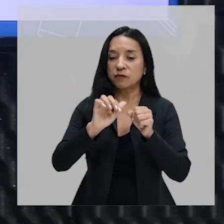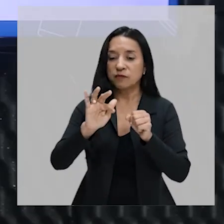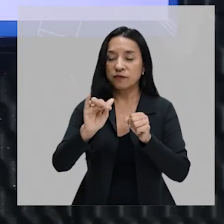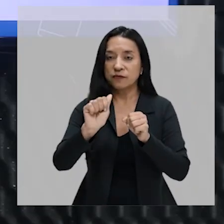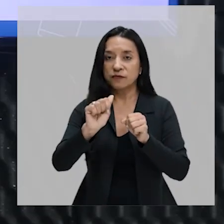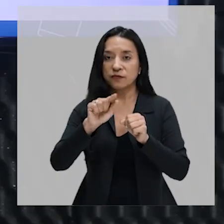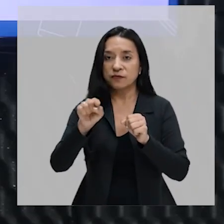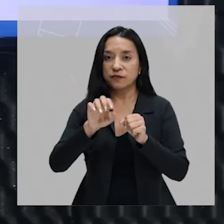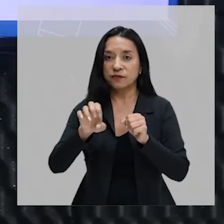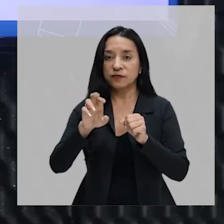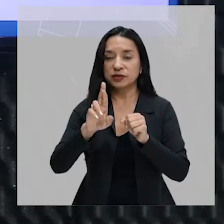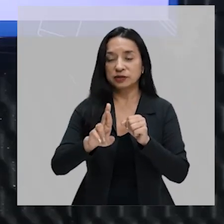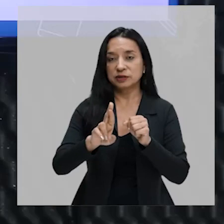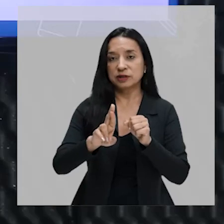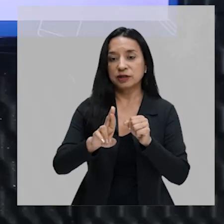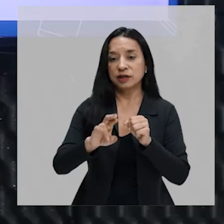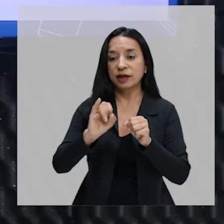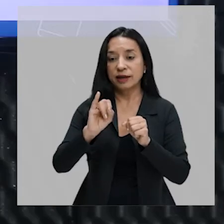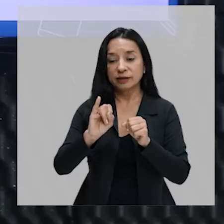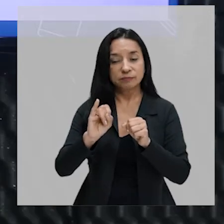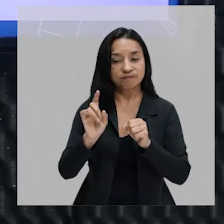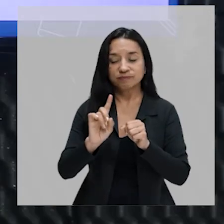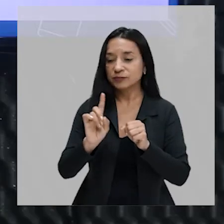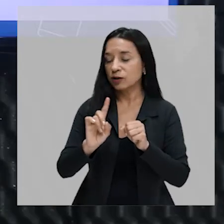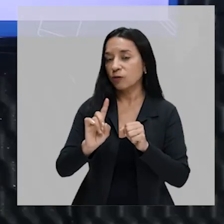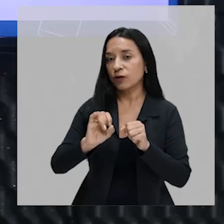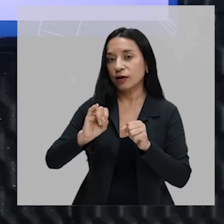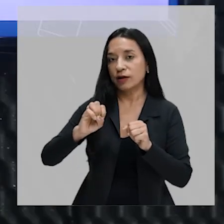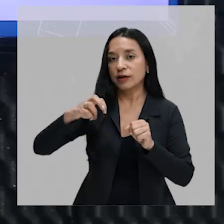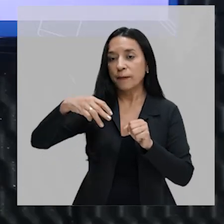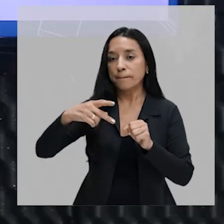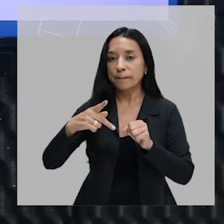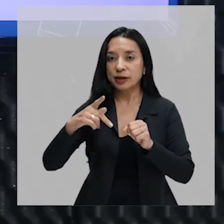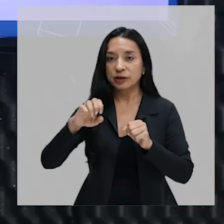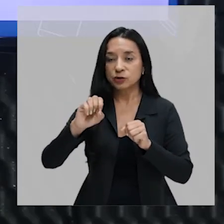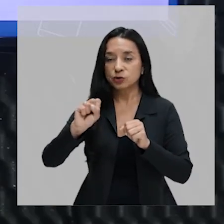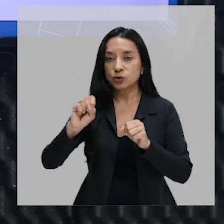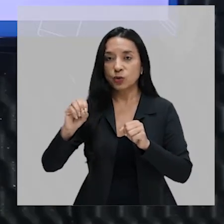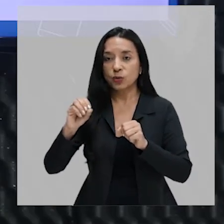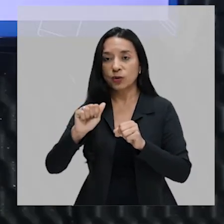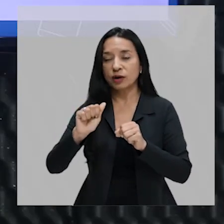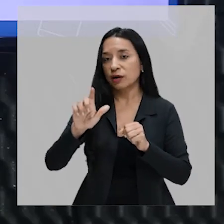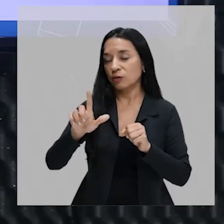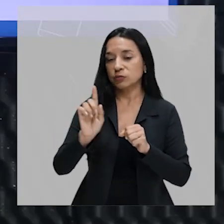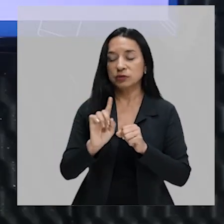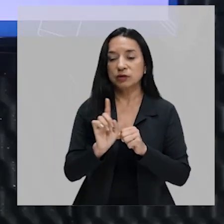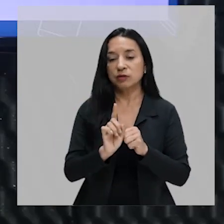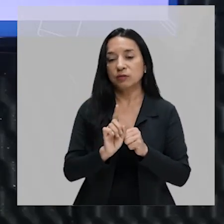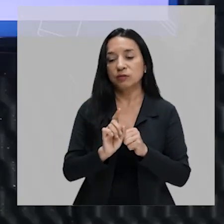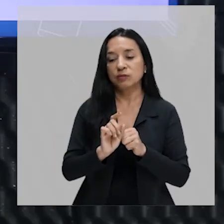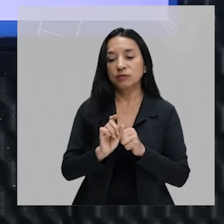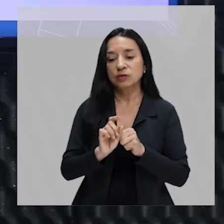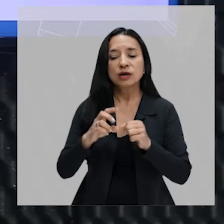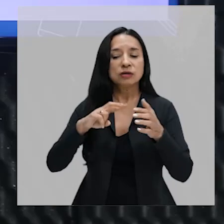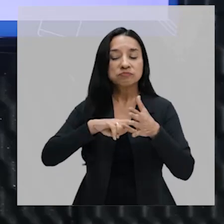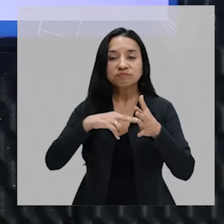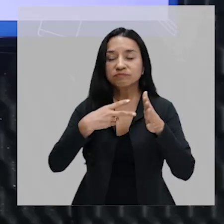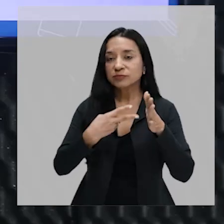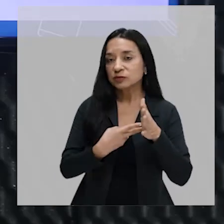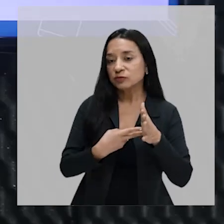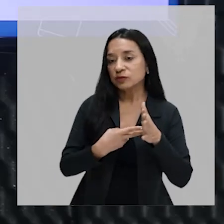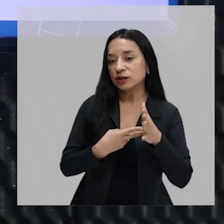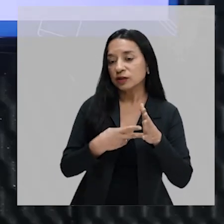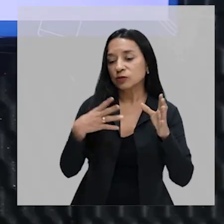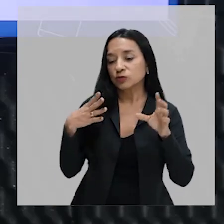aniversário em agosto. Tu fazes aniversário quando? Ele faz aniversário quando? Nesse sentido, é no sentido